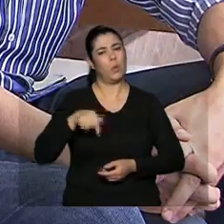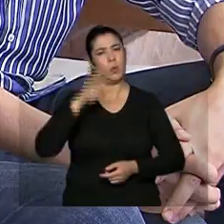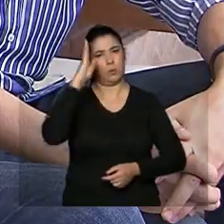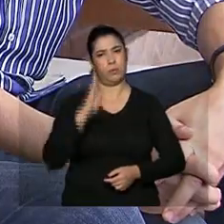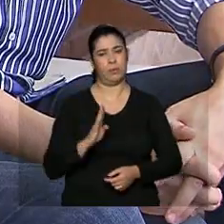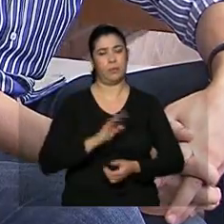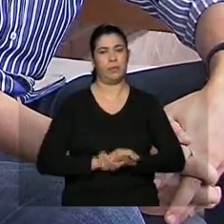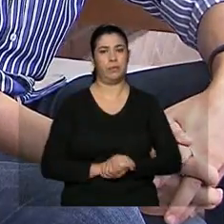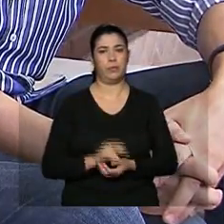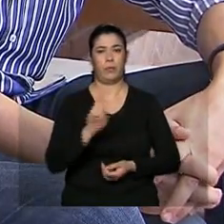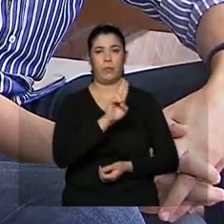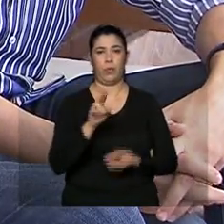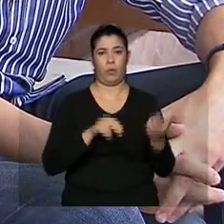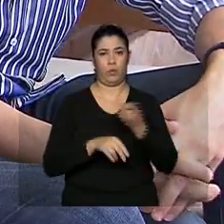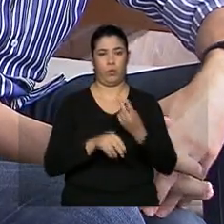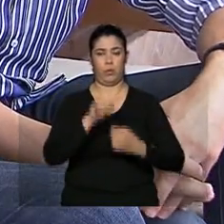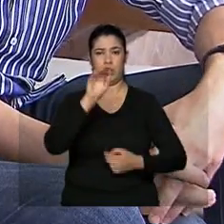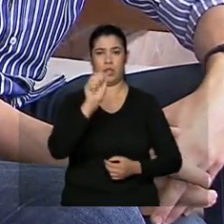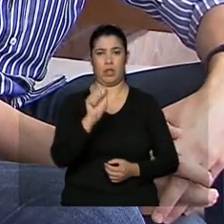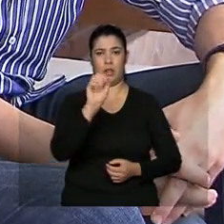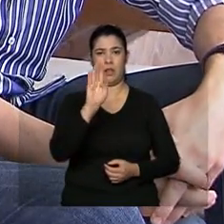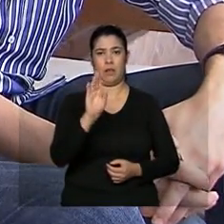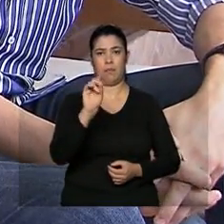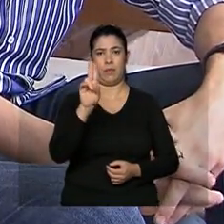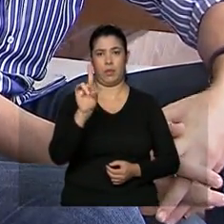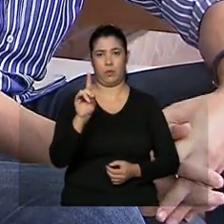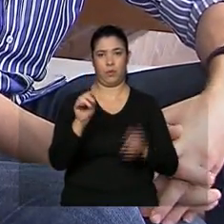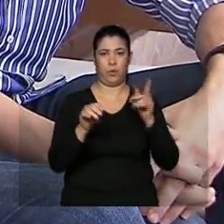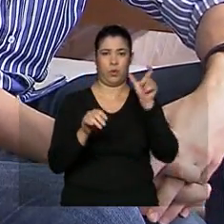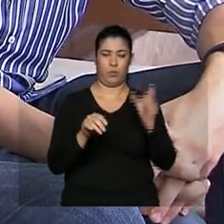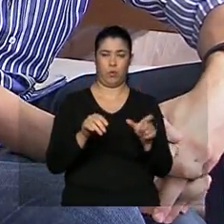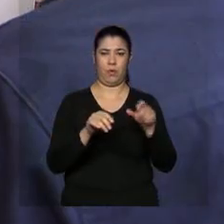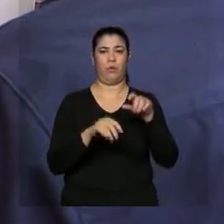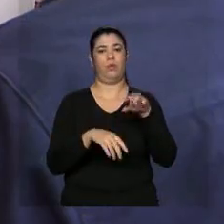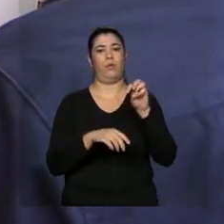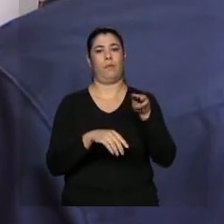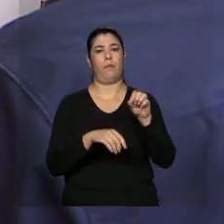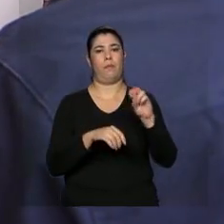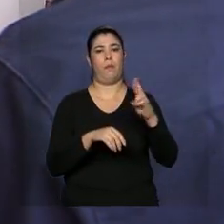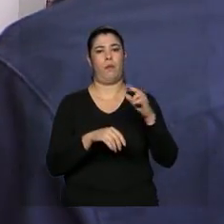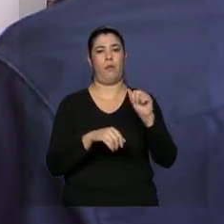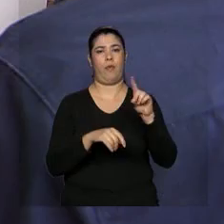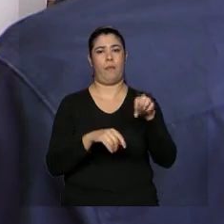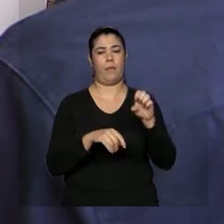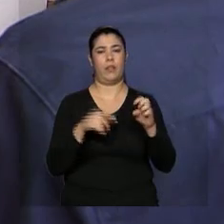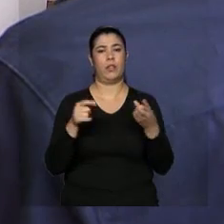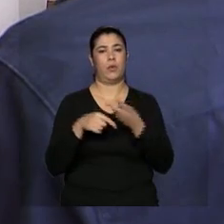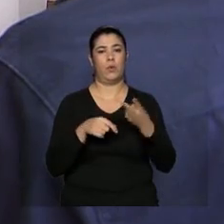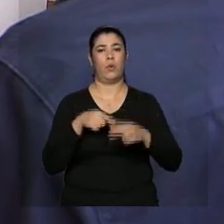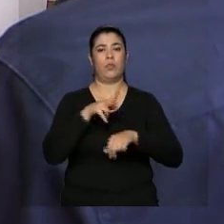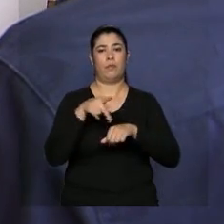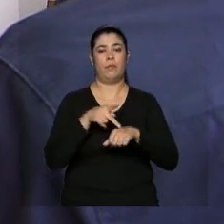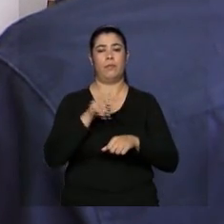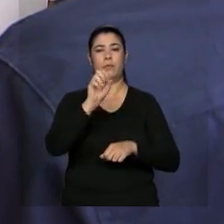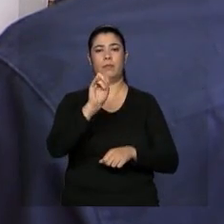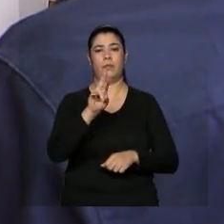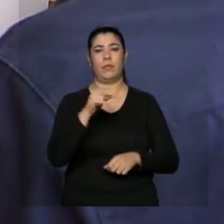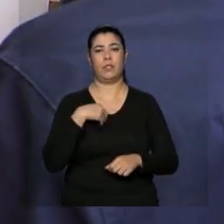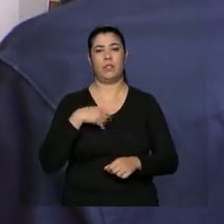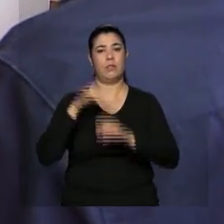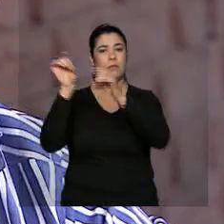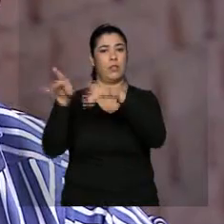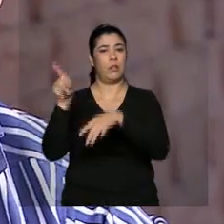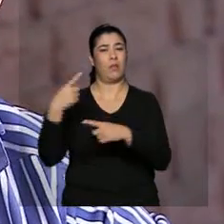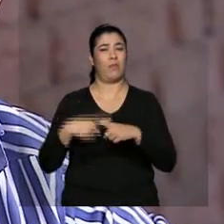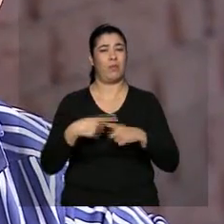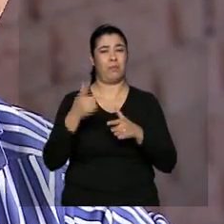Brasil. Abdu e Mohamed são sírios. Em comum, tiveram de sair da terra natal por causa da guerra que devasta o